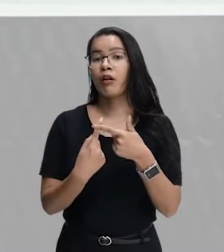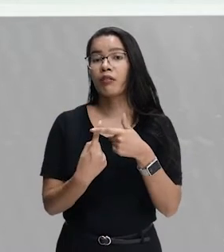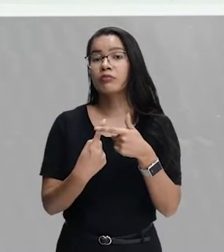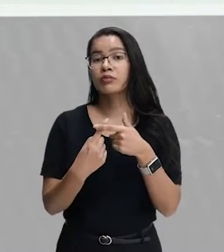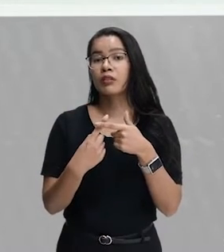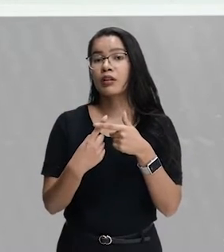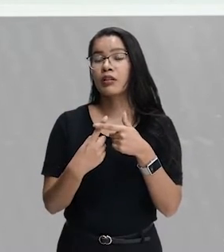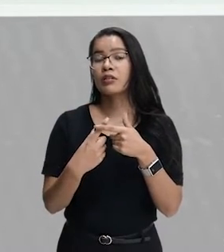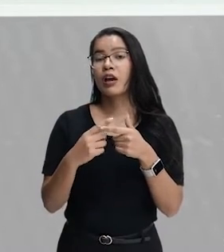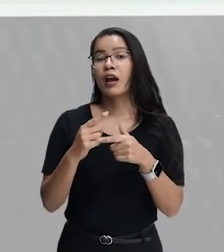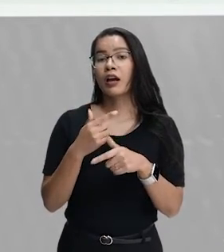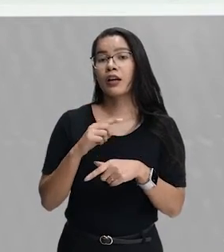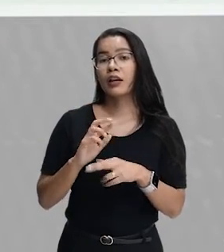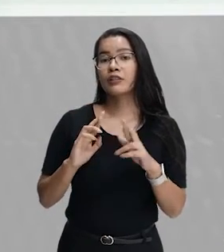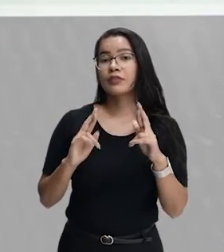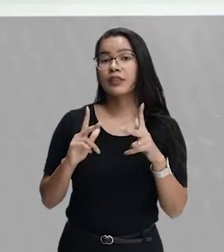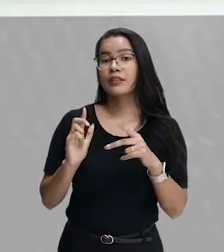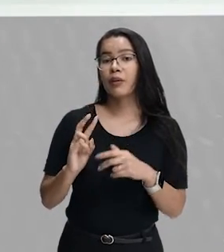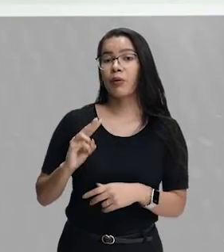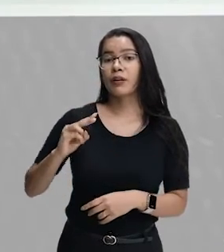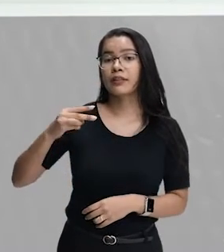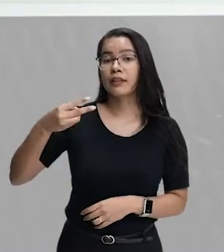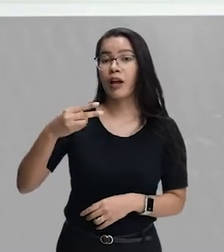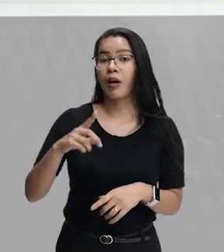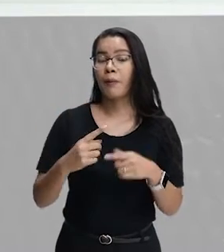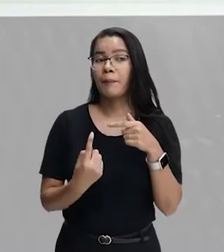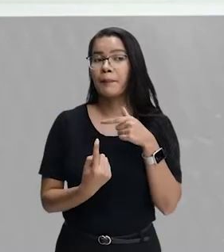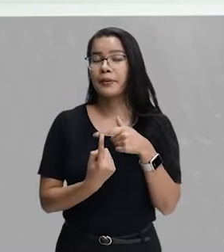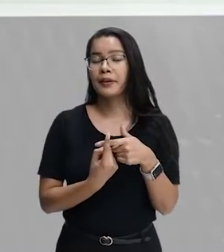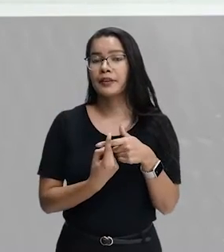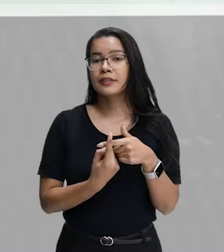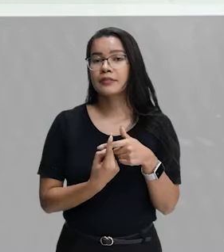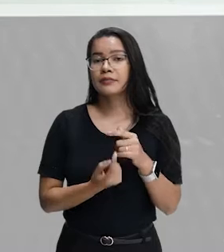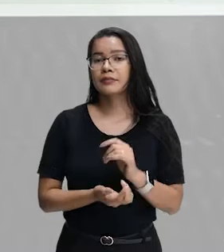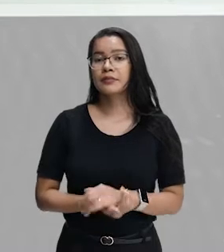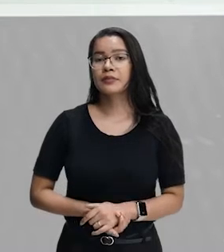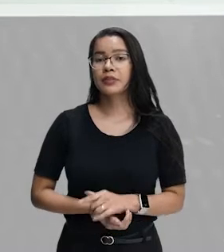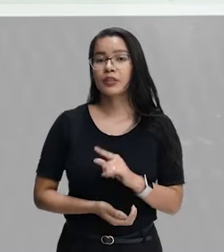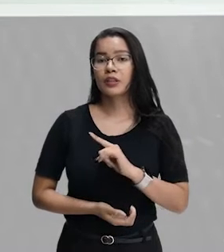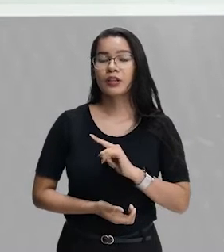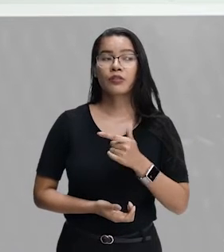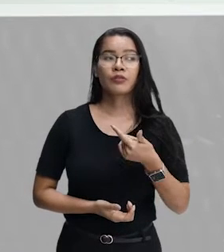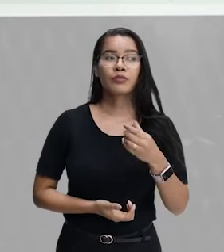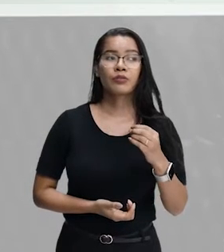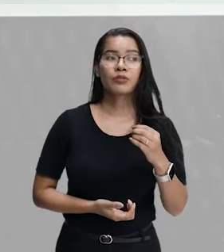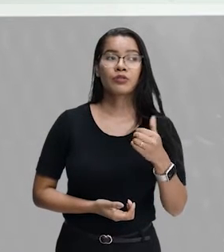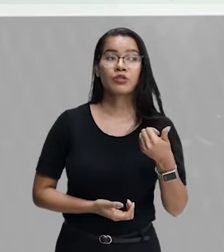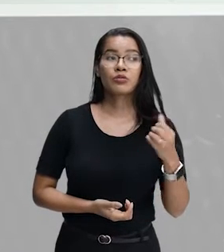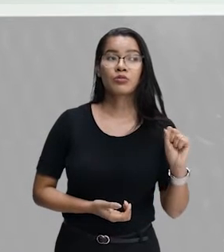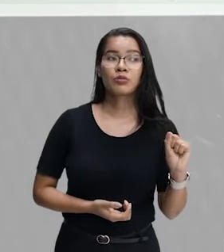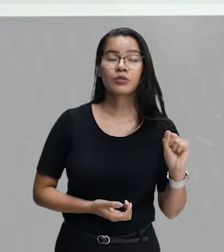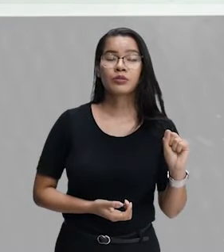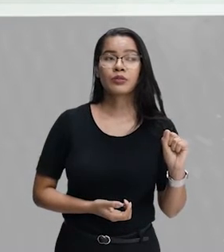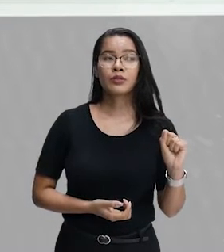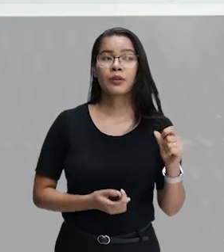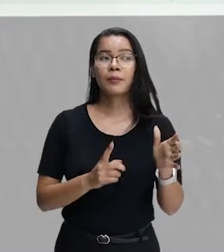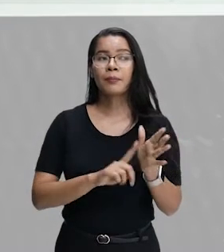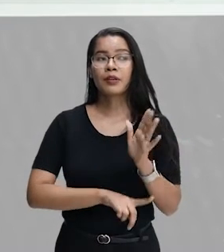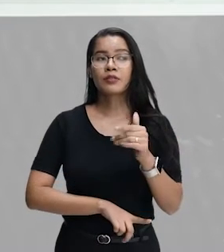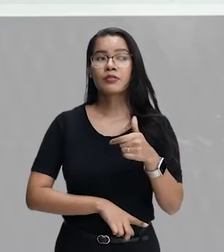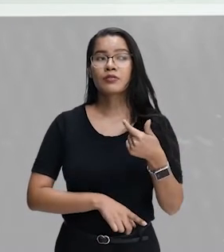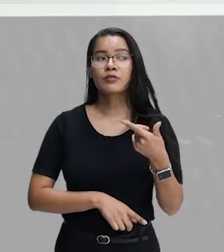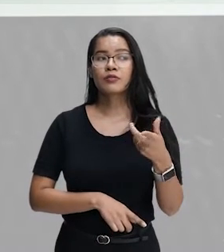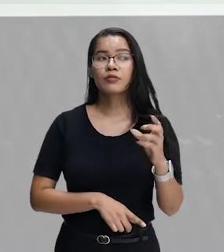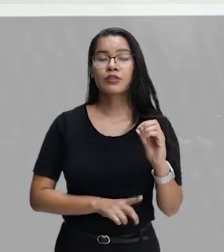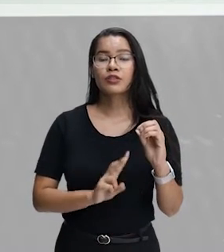ao quadrado. Certo? Mais, aí eu vou ter aqui 18 menos 20